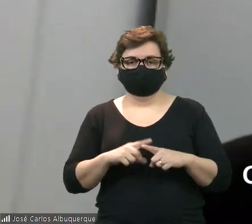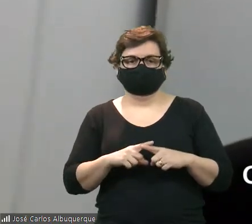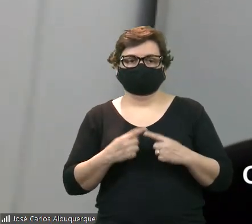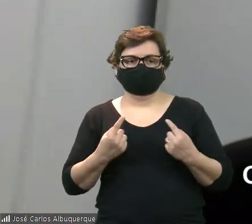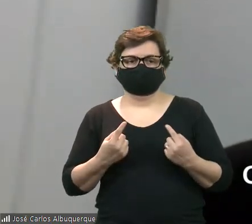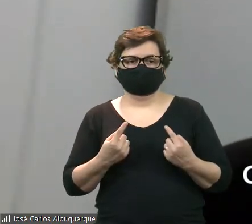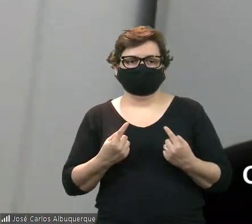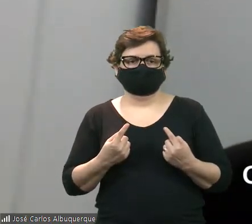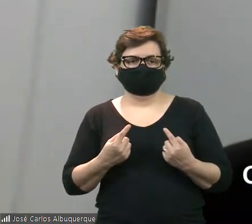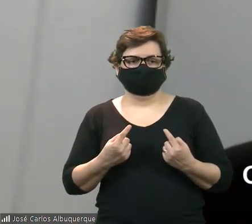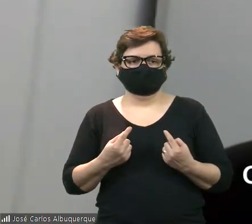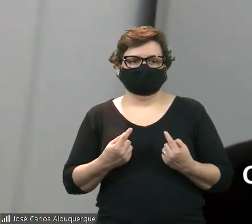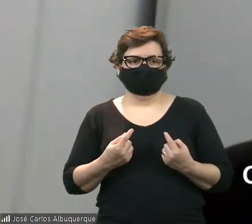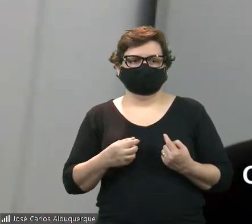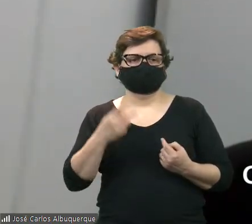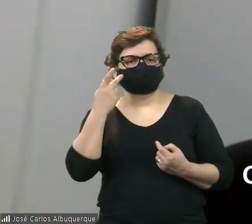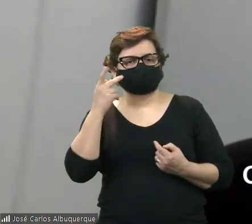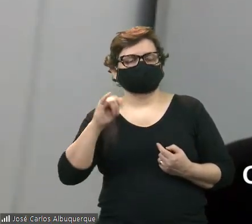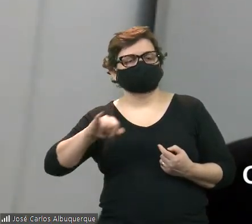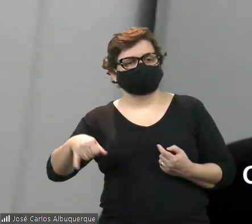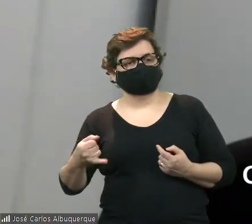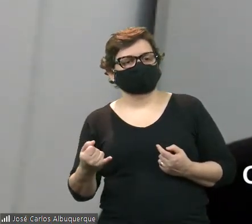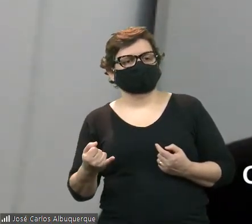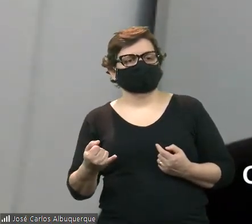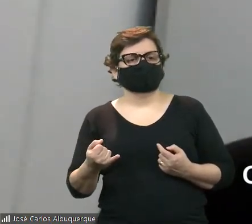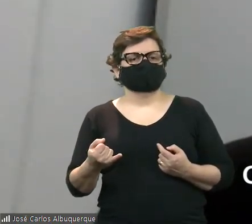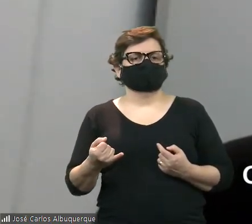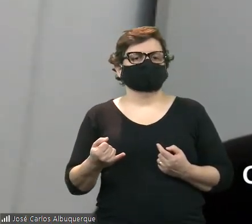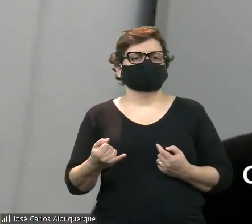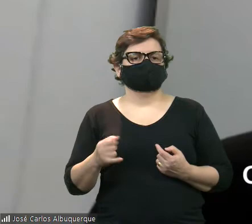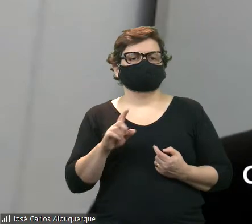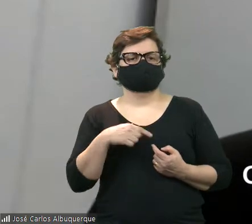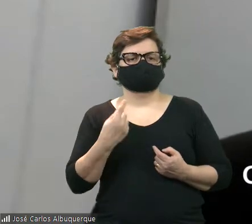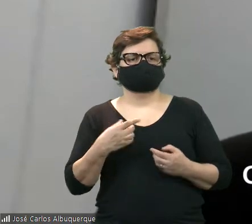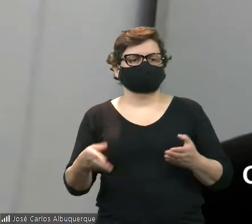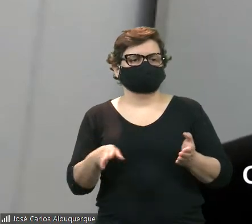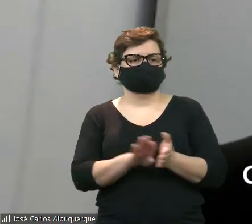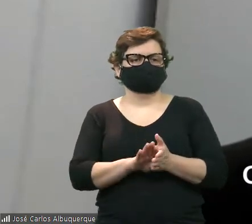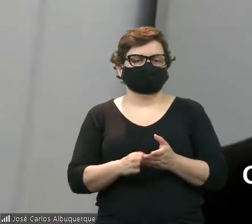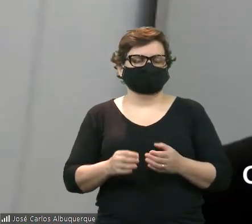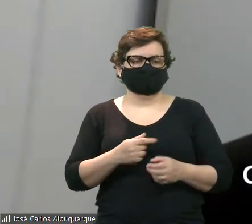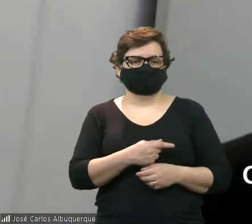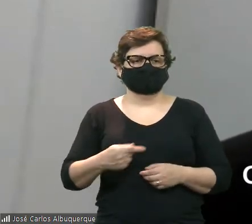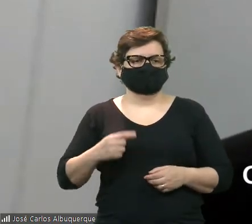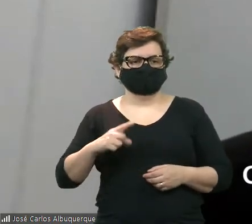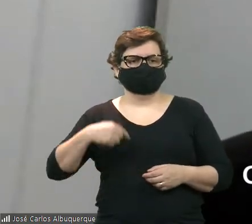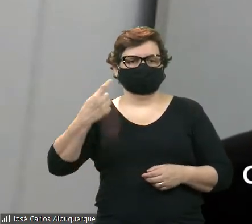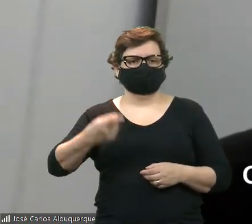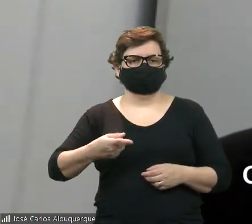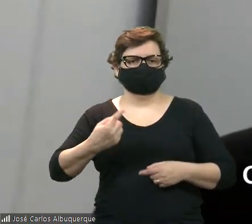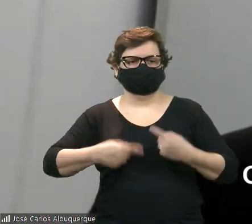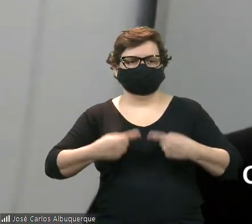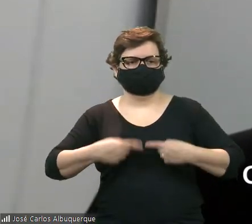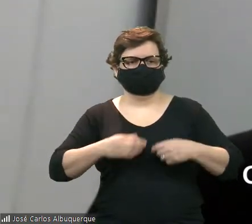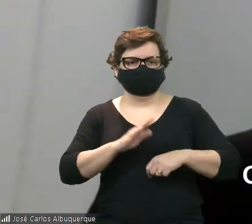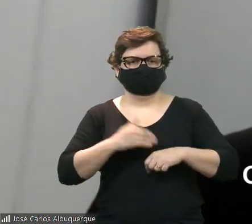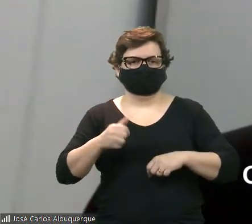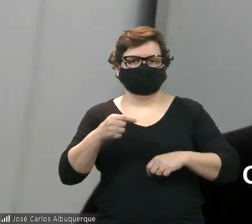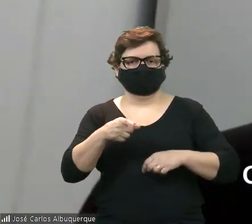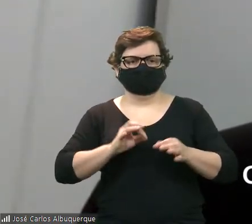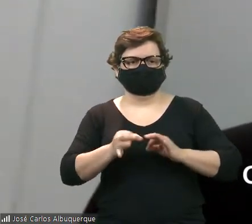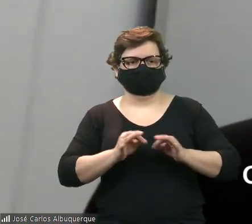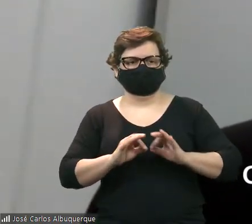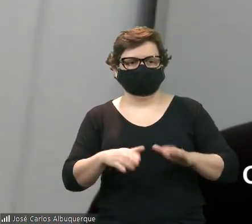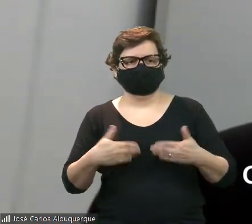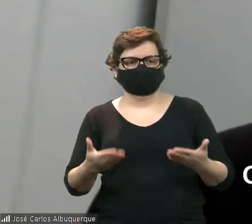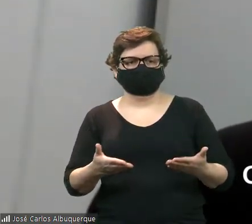até para ter uma oportunidade de nós votar na semana que vem e estar discutindo melhor esse projeto. Então,